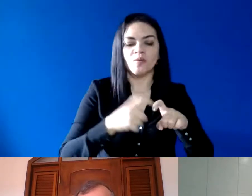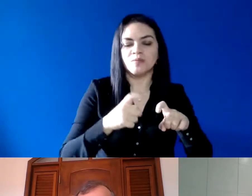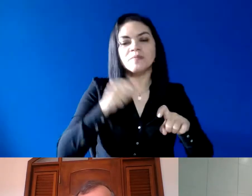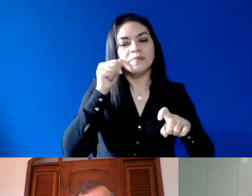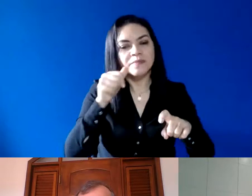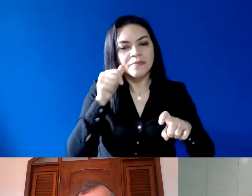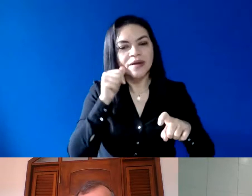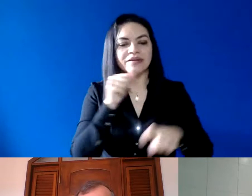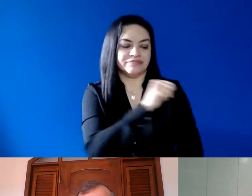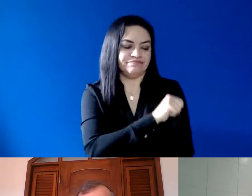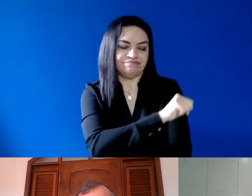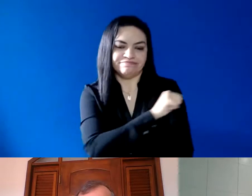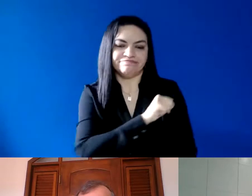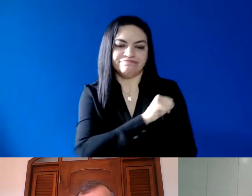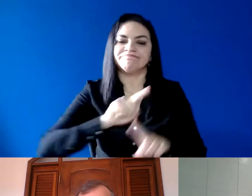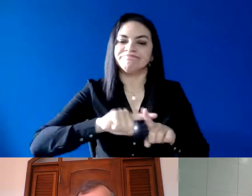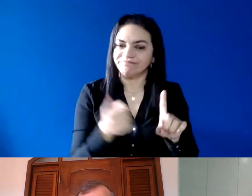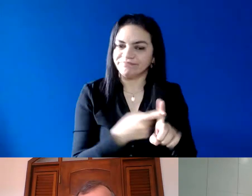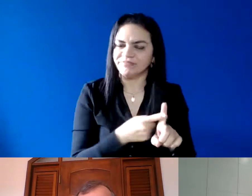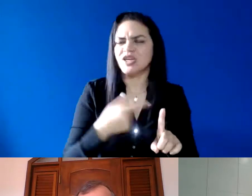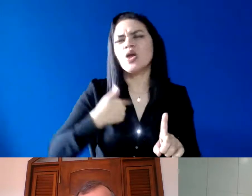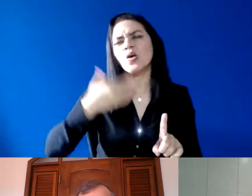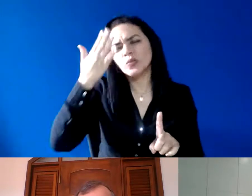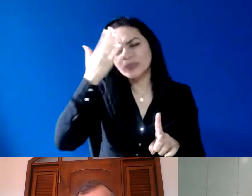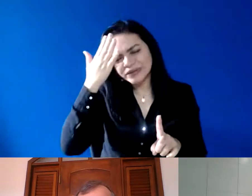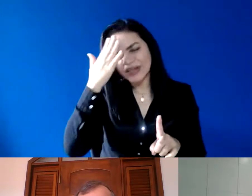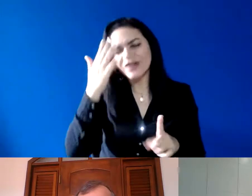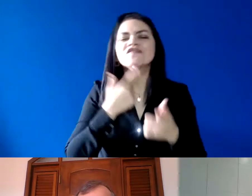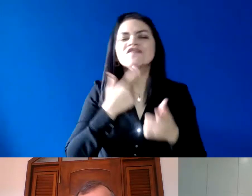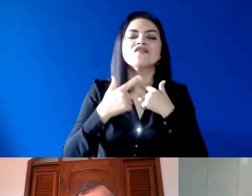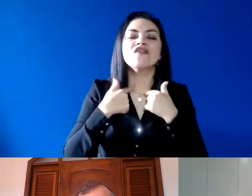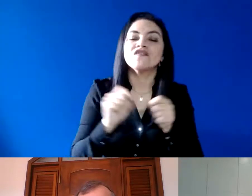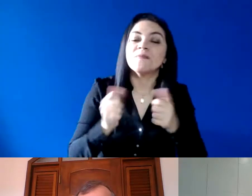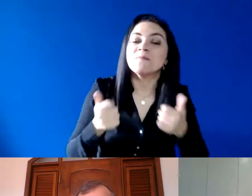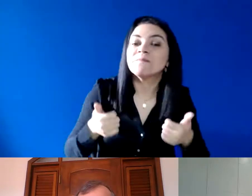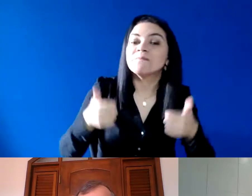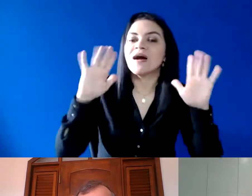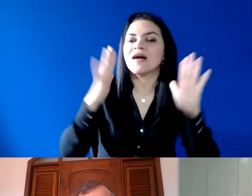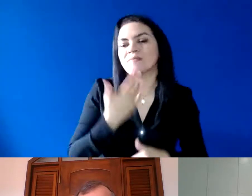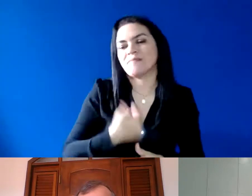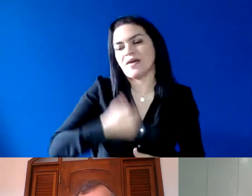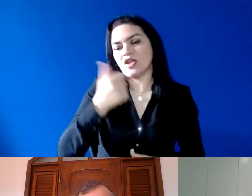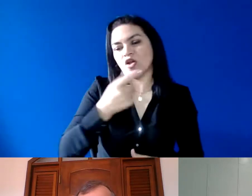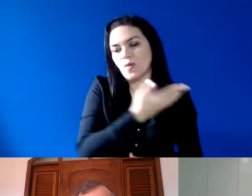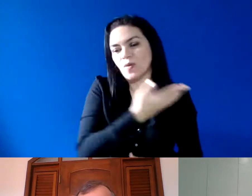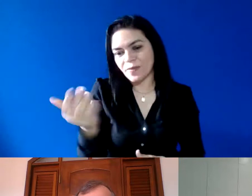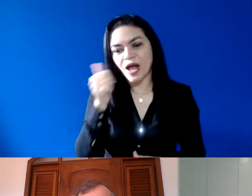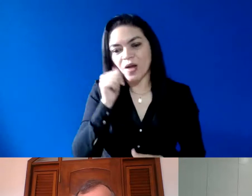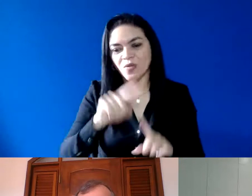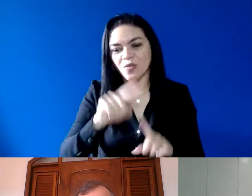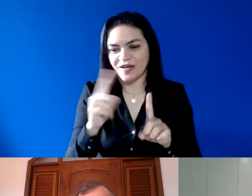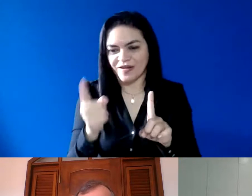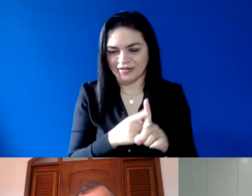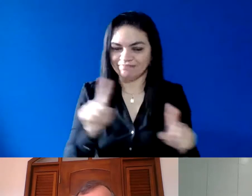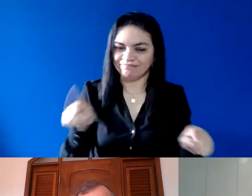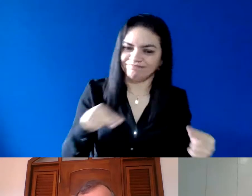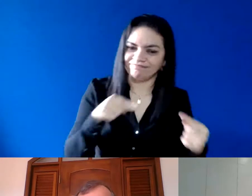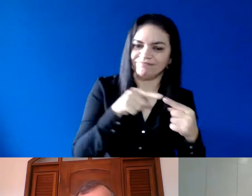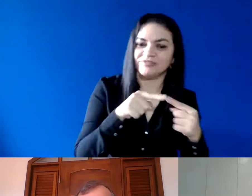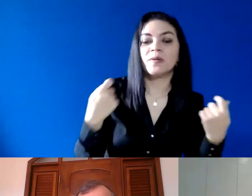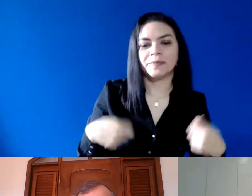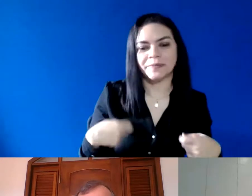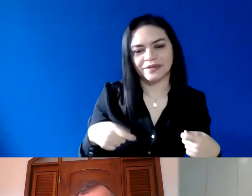sei como é a vontade de fazer mais, a vontade de fazer melhor para as nossas gestantes que ali na ponta